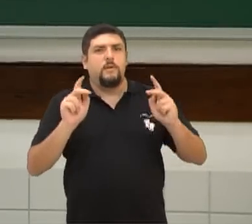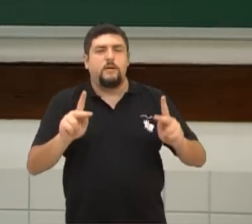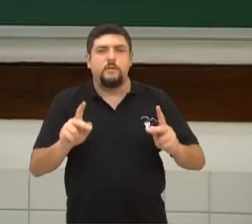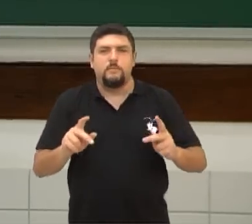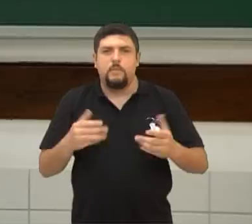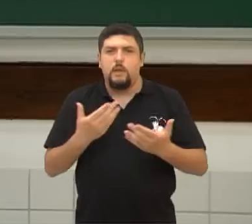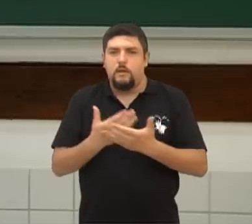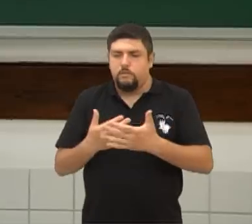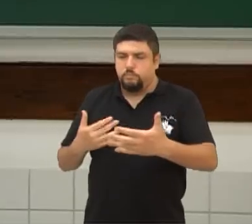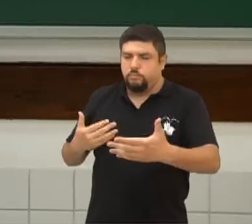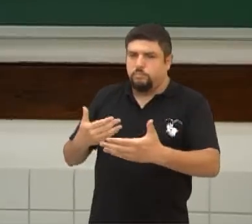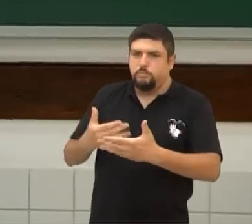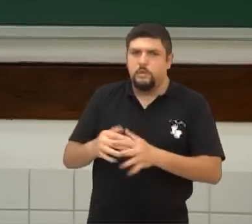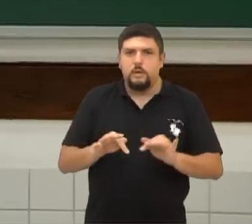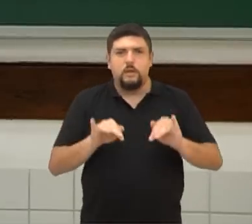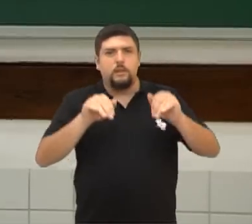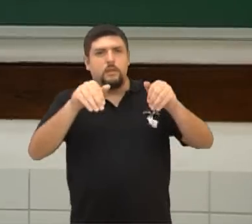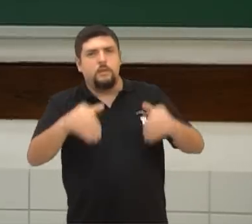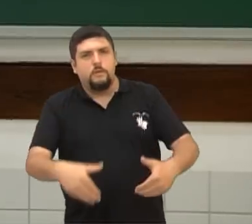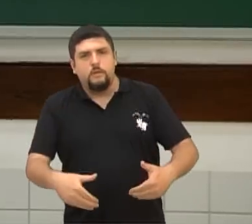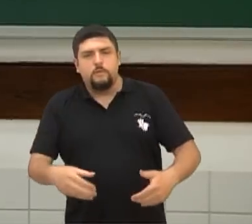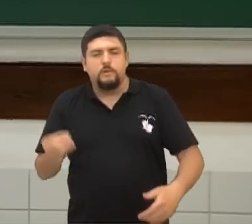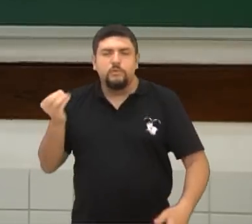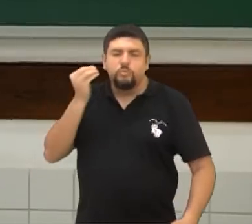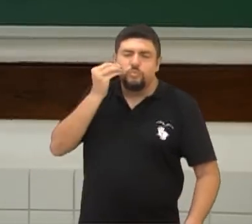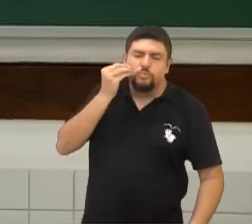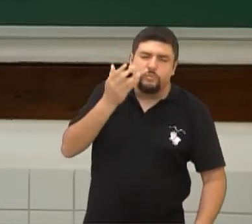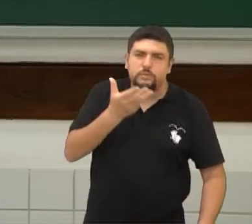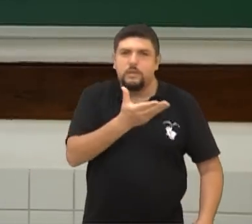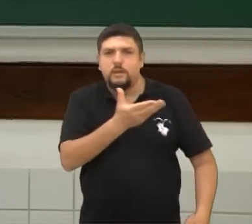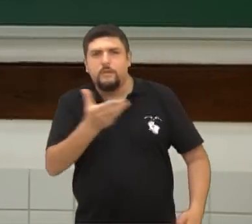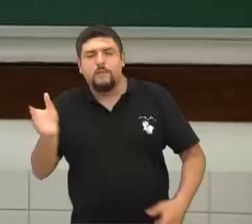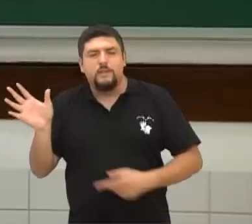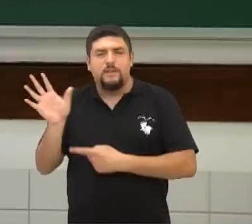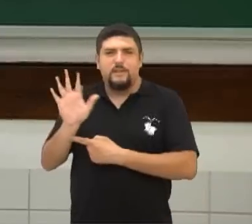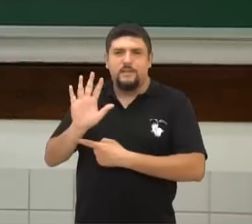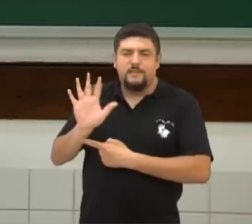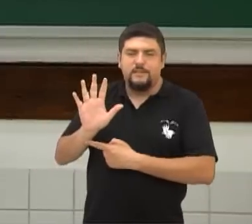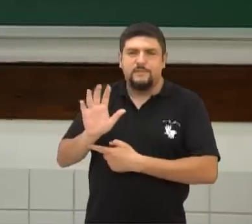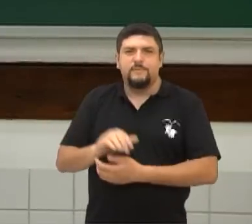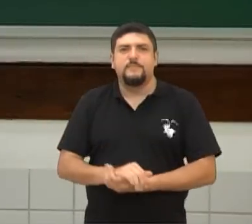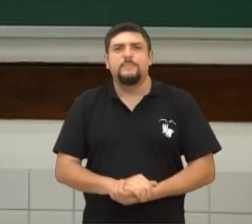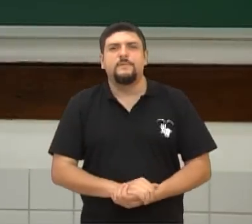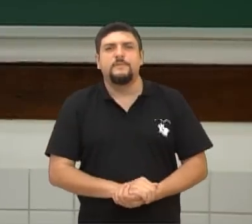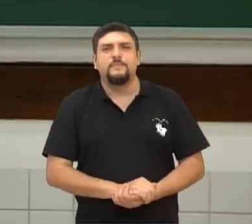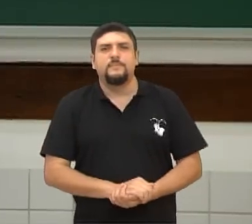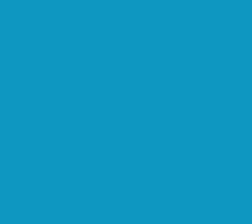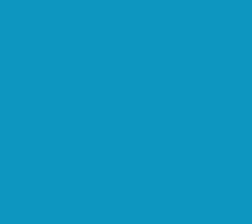Finalizamos a nossa aula de hoje. Um beijinho para vocês e até a próxima aula.